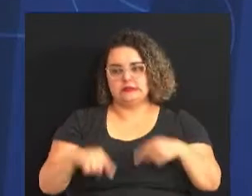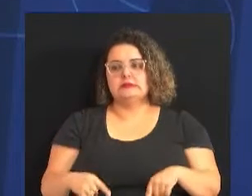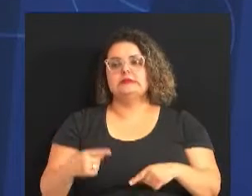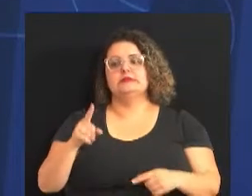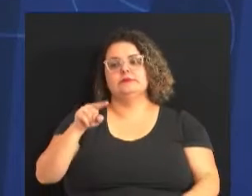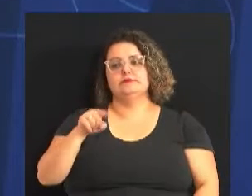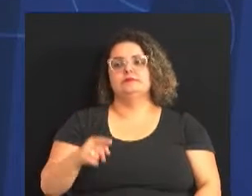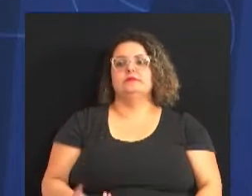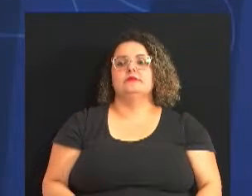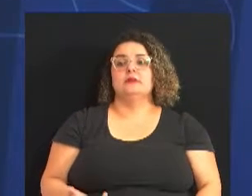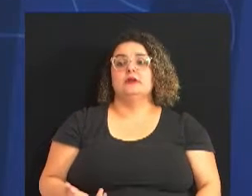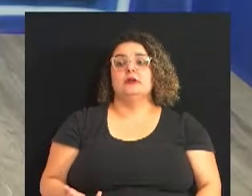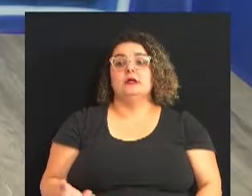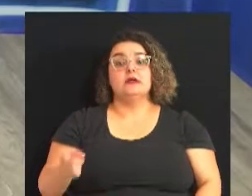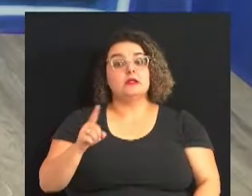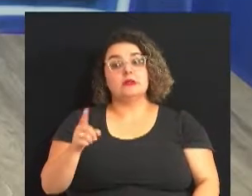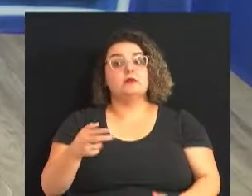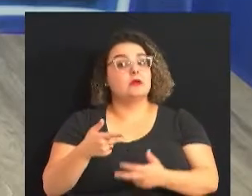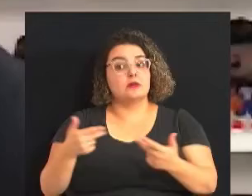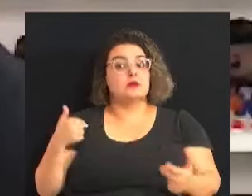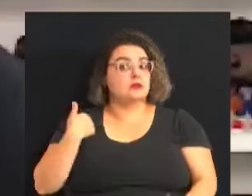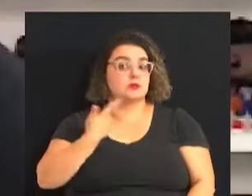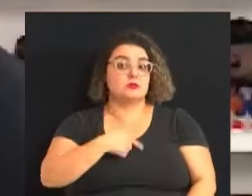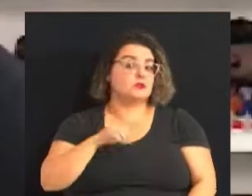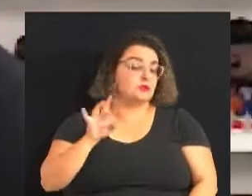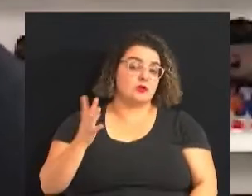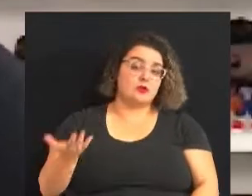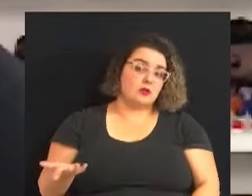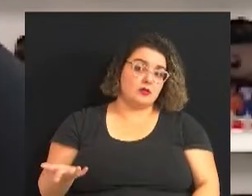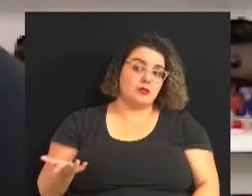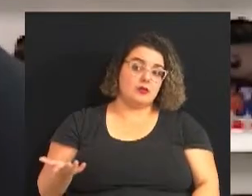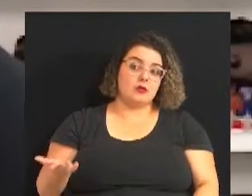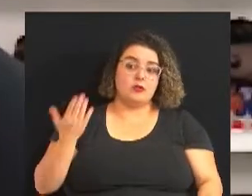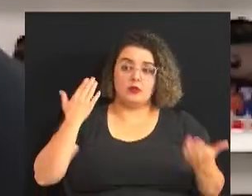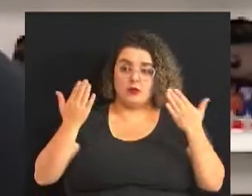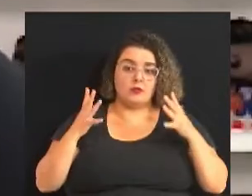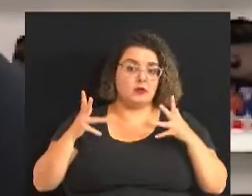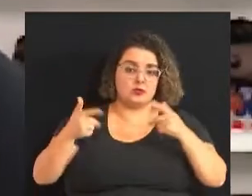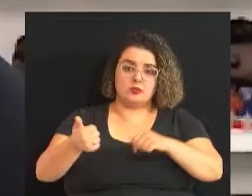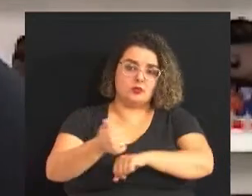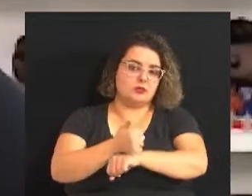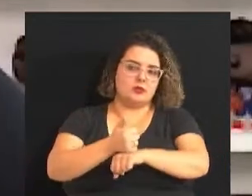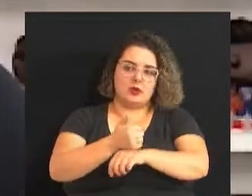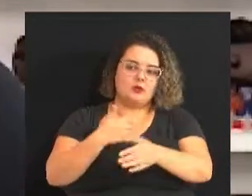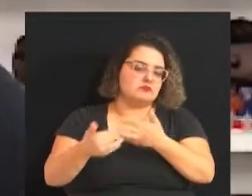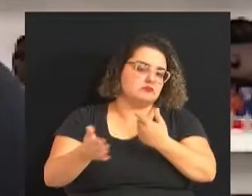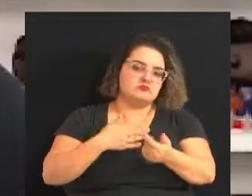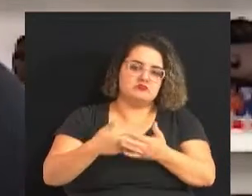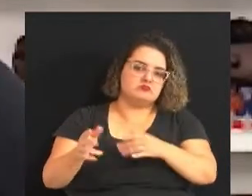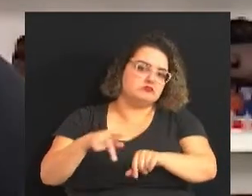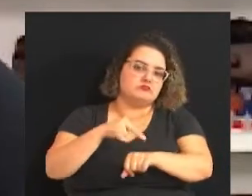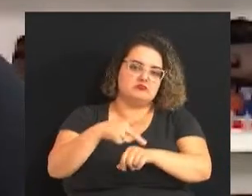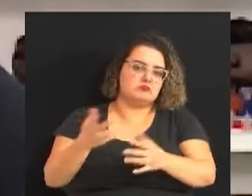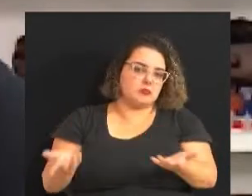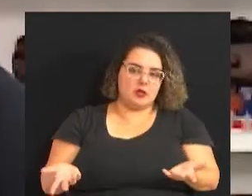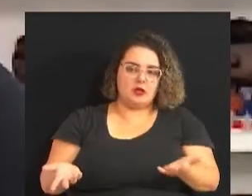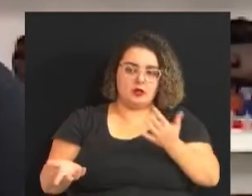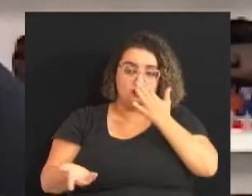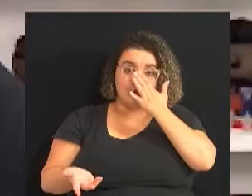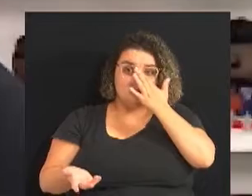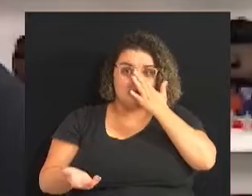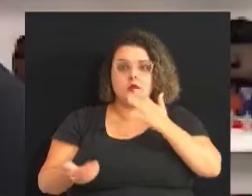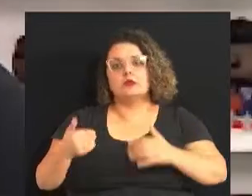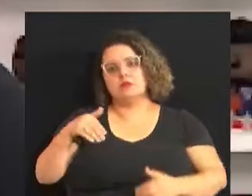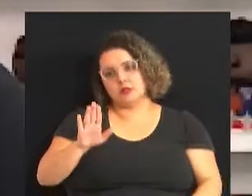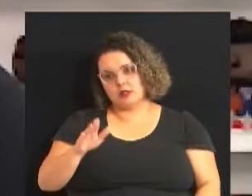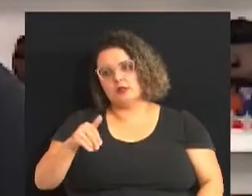Mas lado. que não é coisa só para nós, né, Gabriel? O lado psicológico é para todo atleta, independente do Sem país. dúvida. Eu acho que cada vez mais você tem